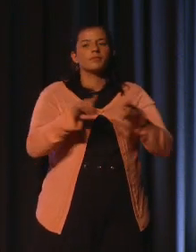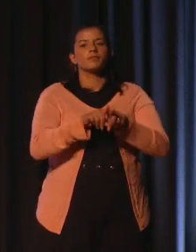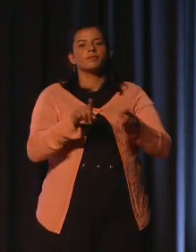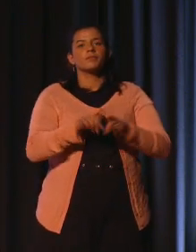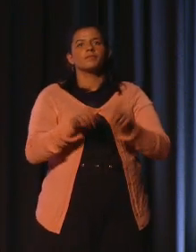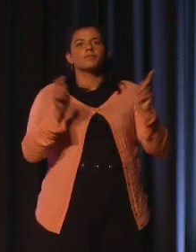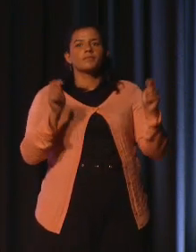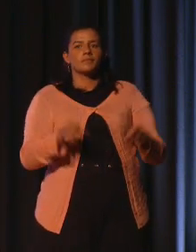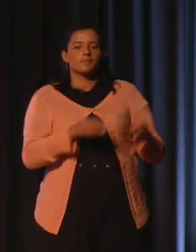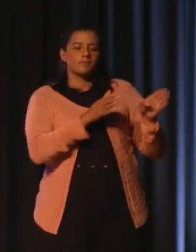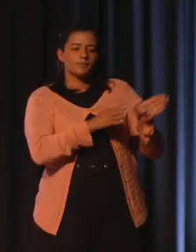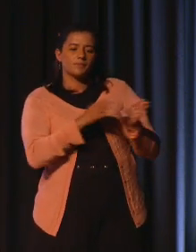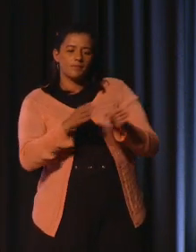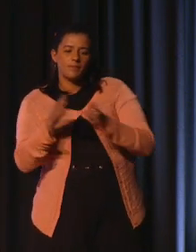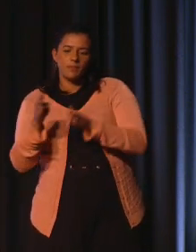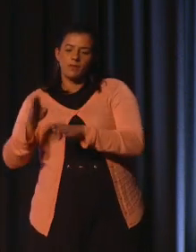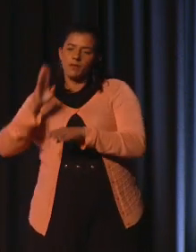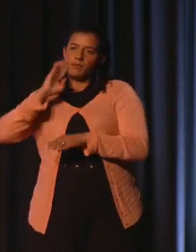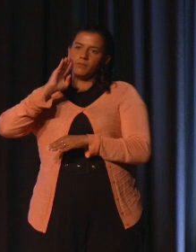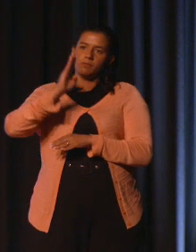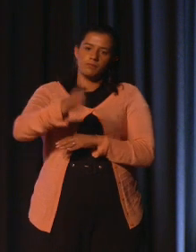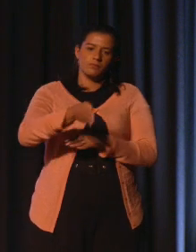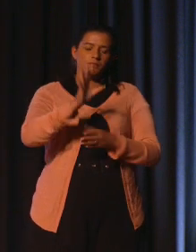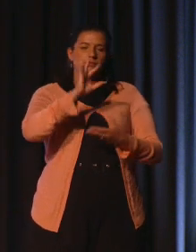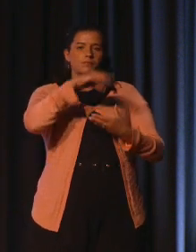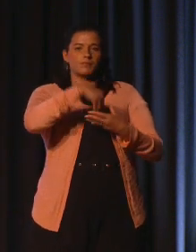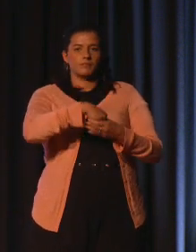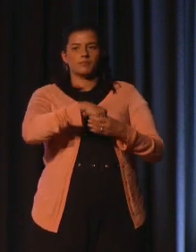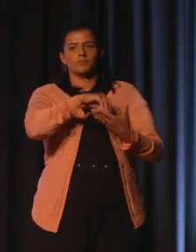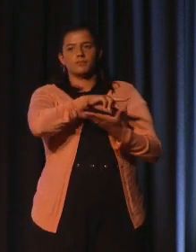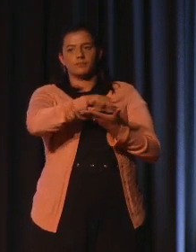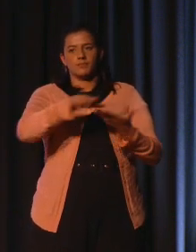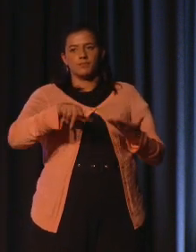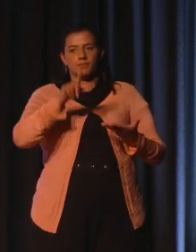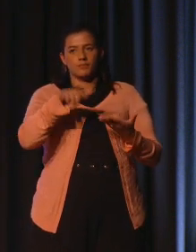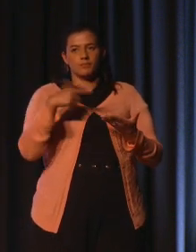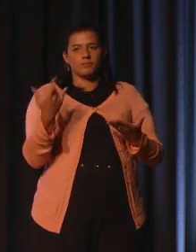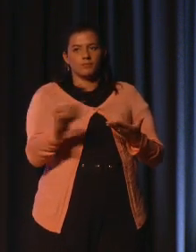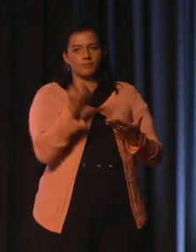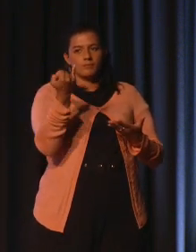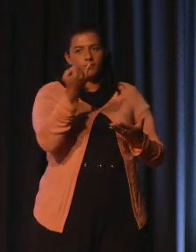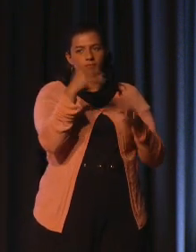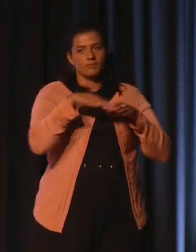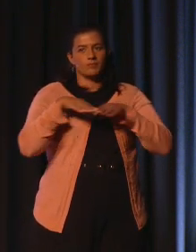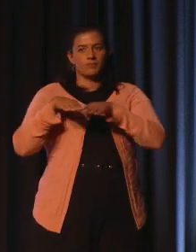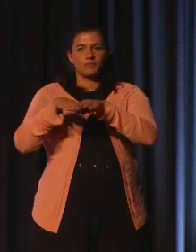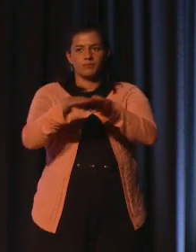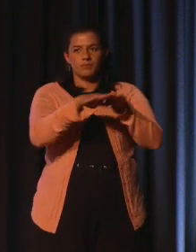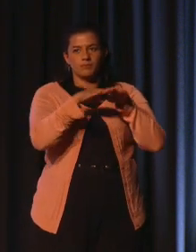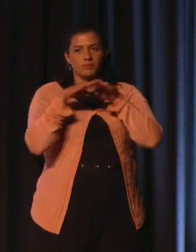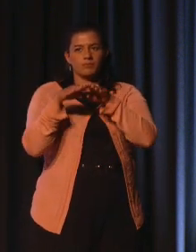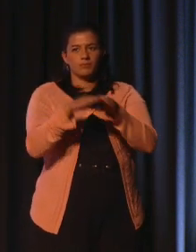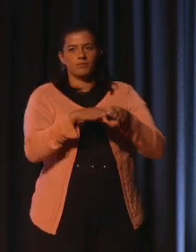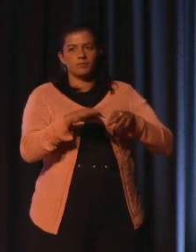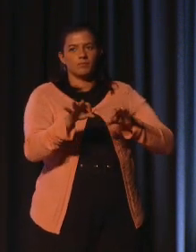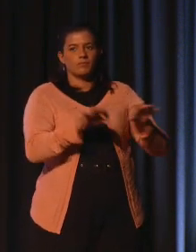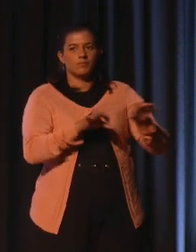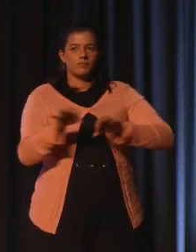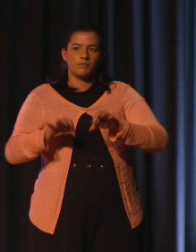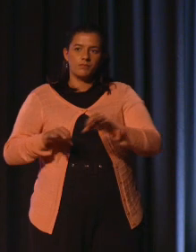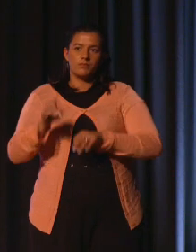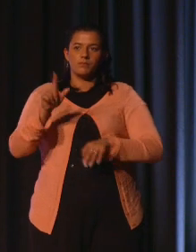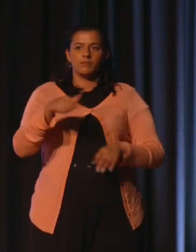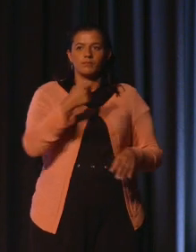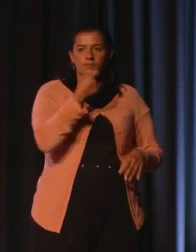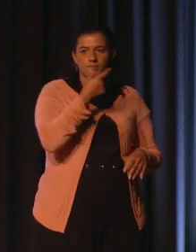sim é uma etapa que a gente vai trabalhar diretamente lá dentro do Hemocentro. Então, é importante a gente trabalhar na padronização de rotinas e inspeção no recebimento dos